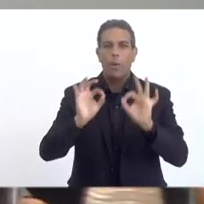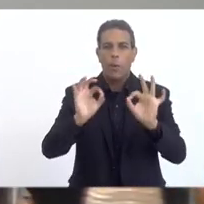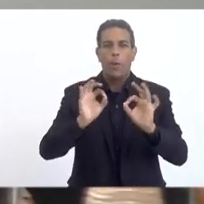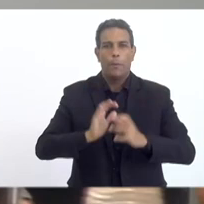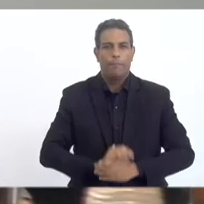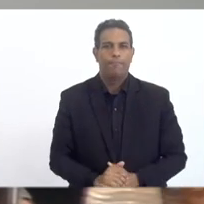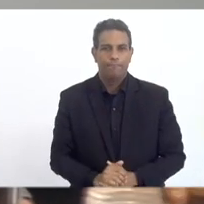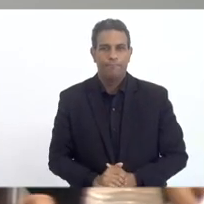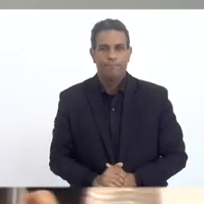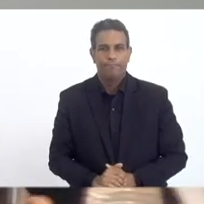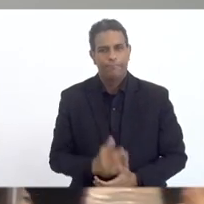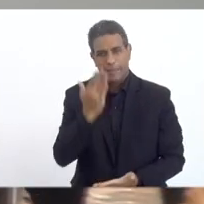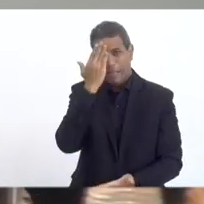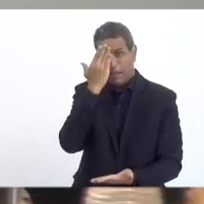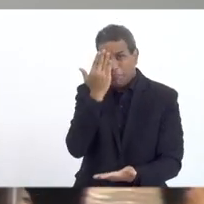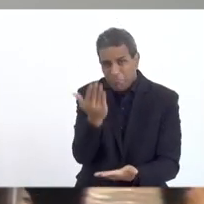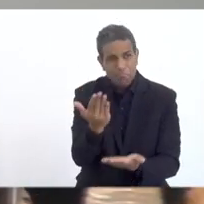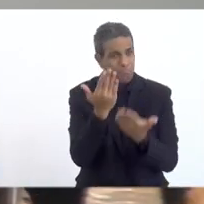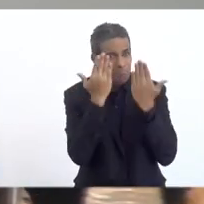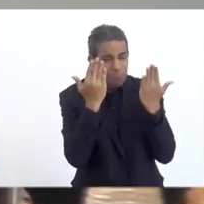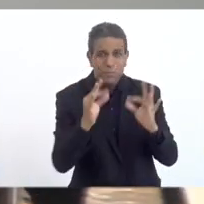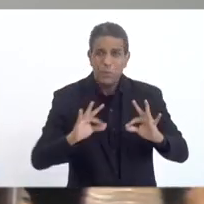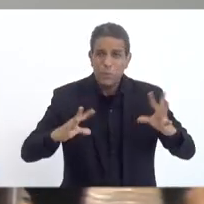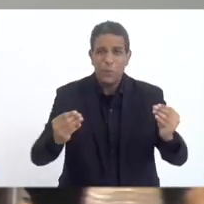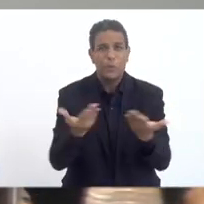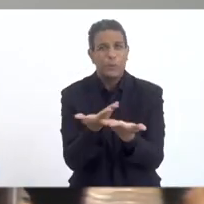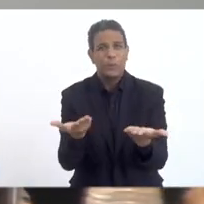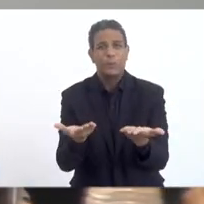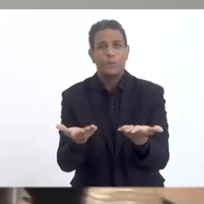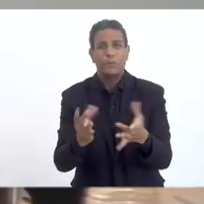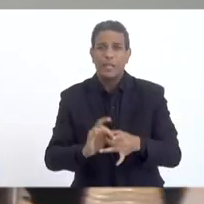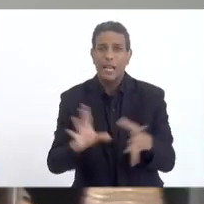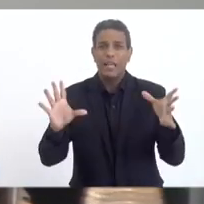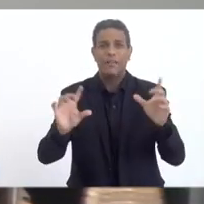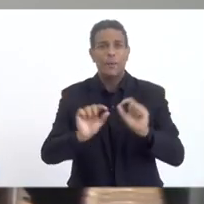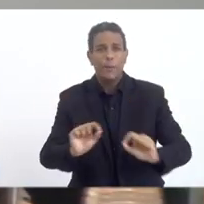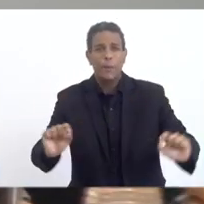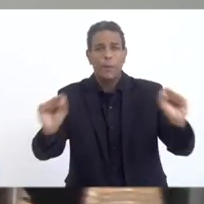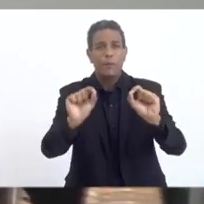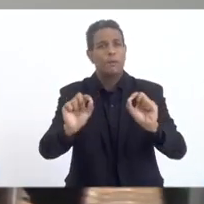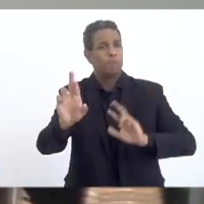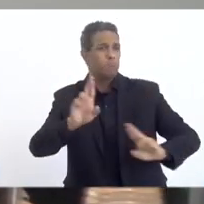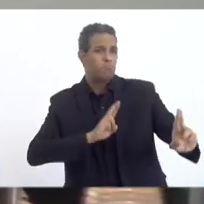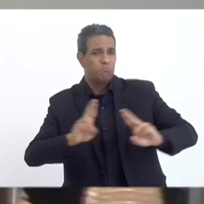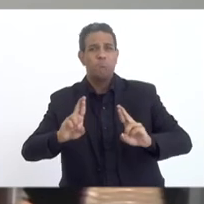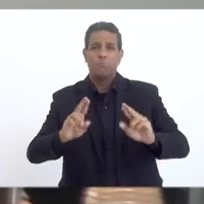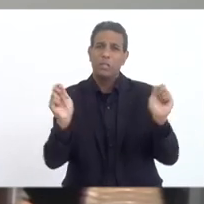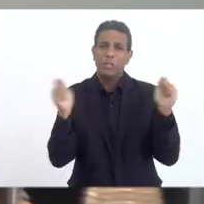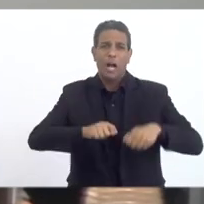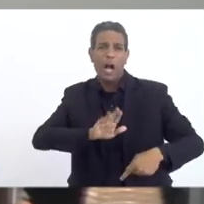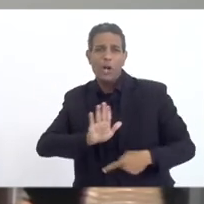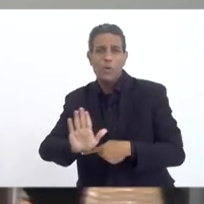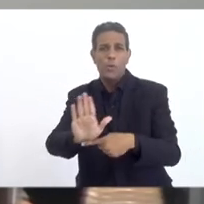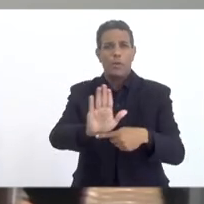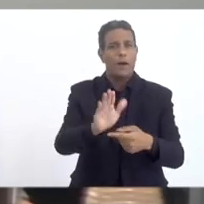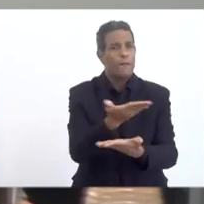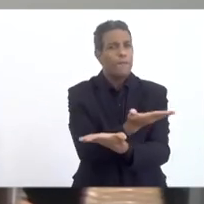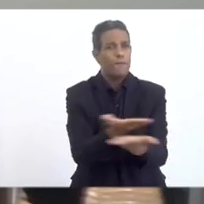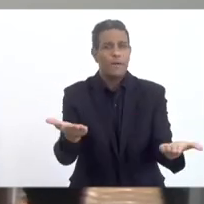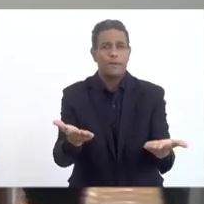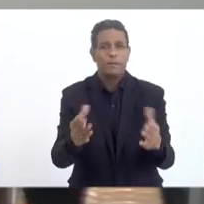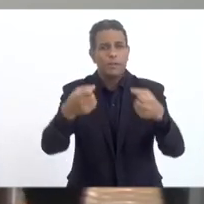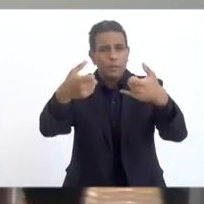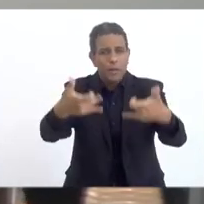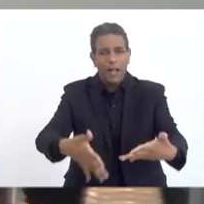Então, agradeço a oportunidade e a gente fica à disposição para que a gente puder contribuir e